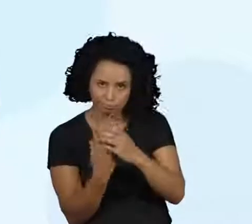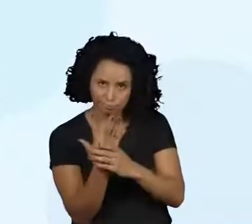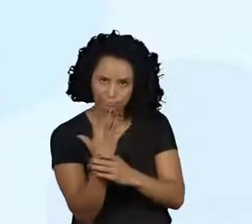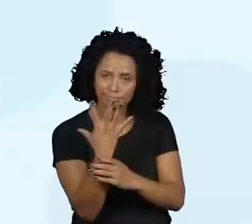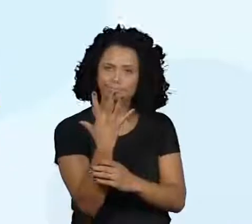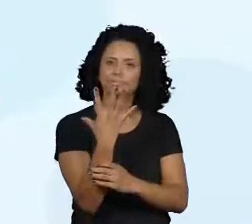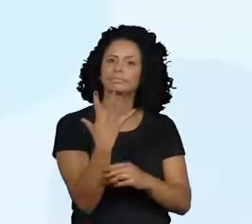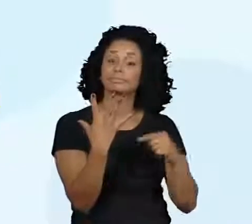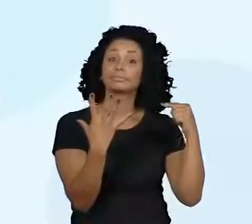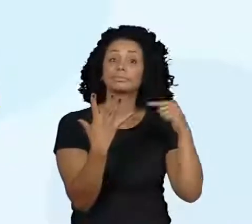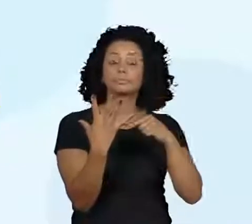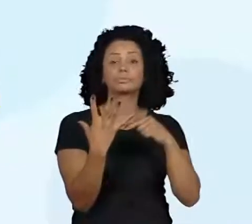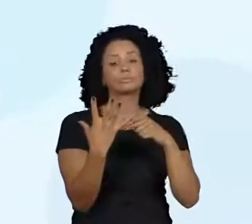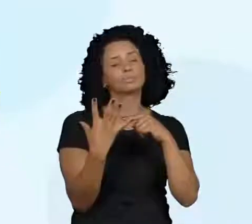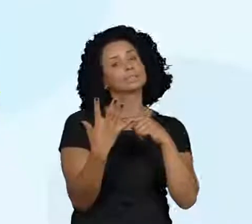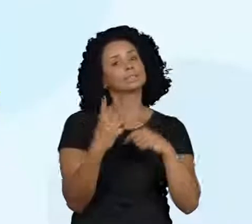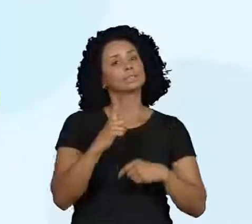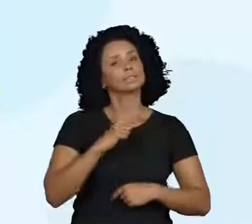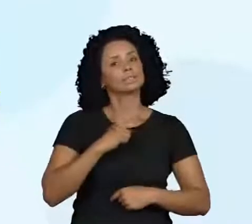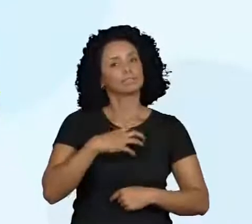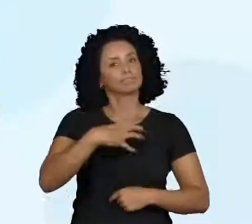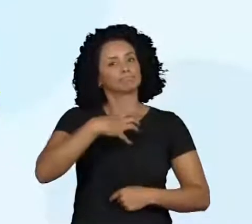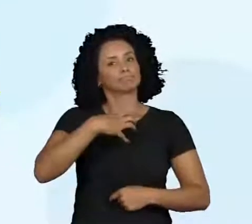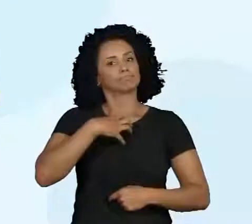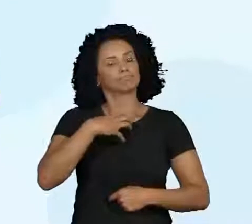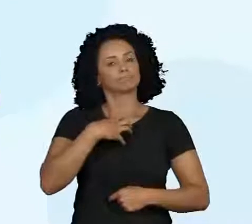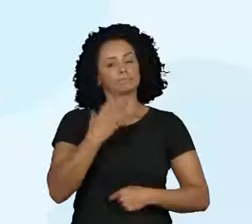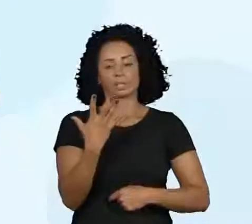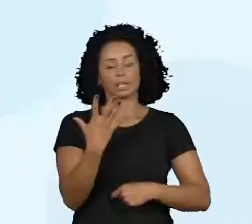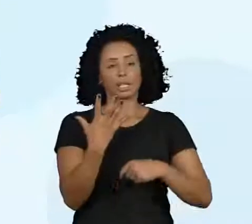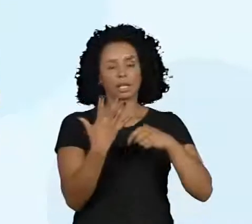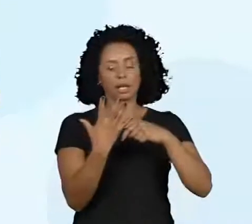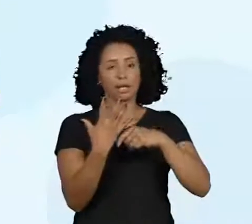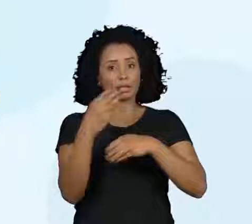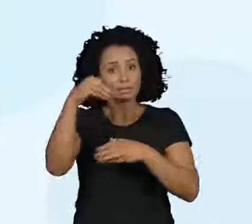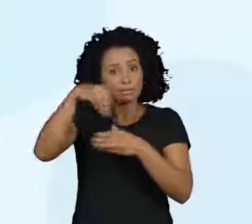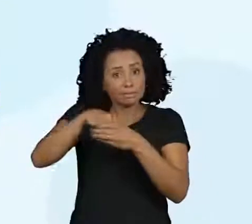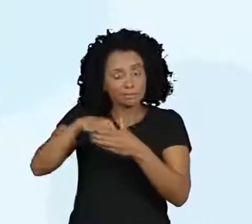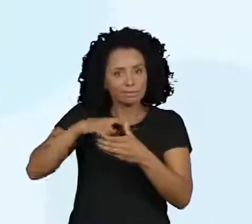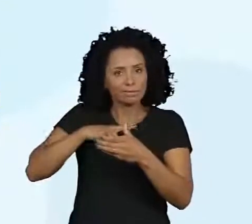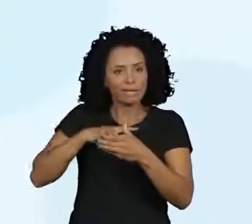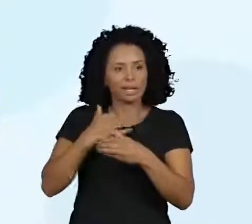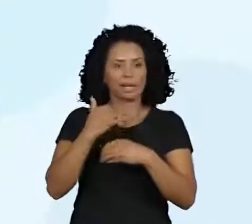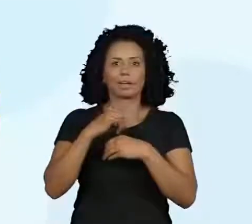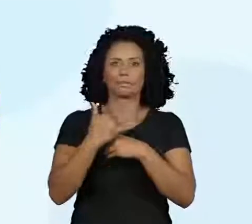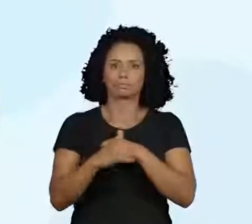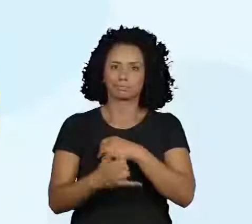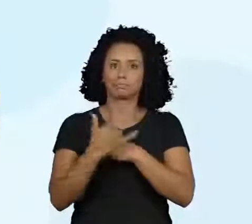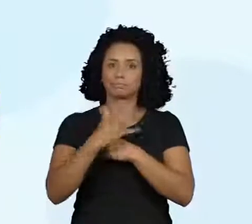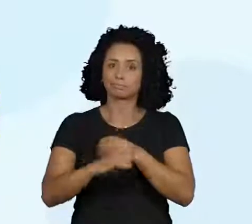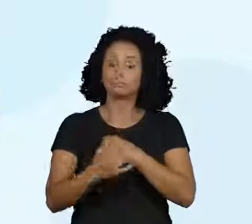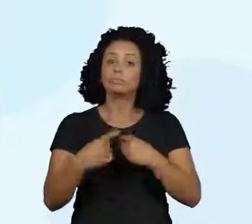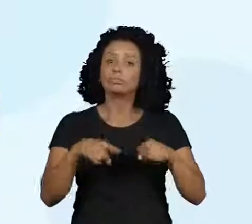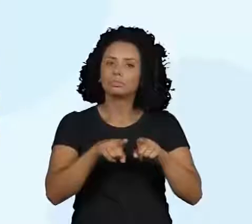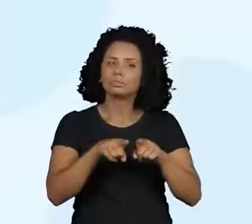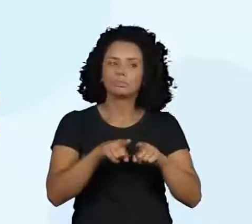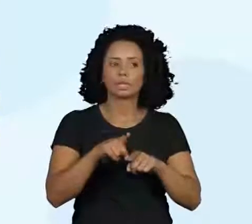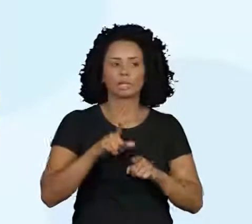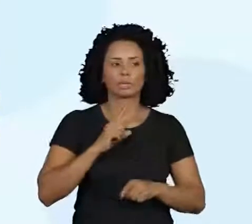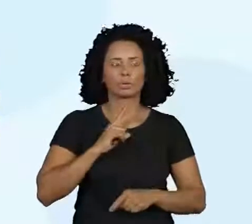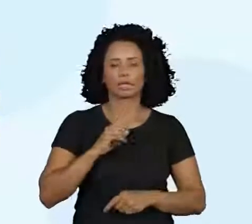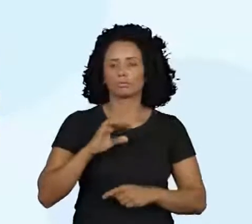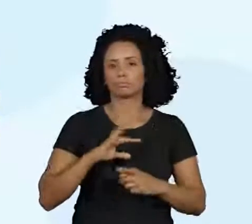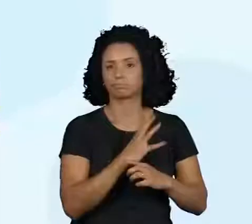seja, produzir o seu próprio alimento e energia. Todas as cadeias